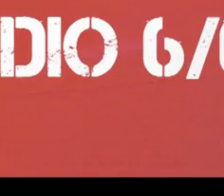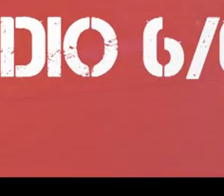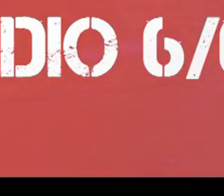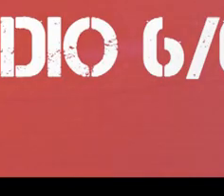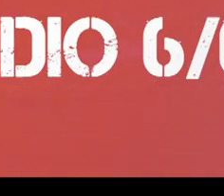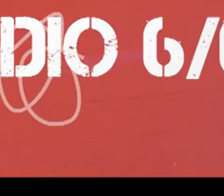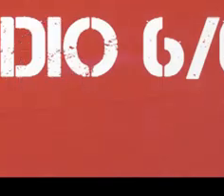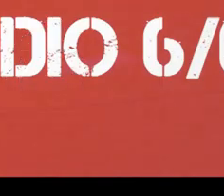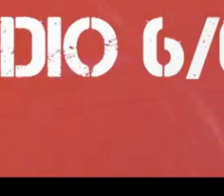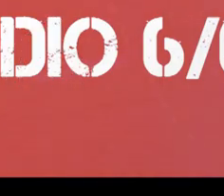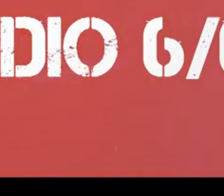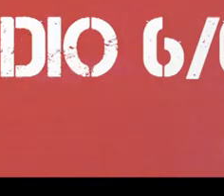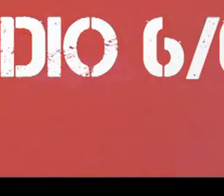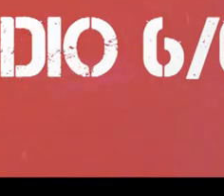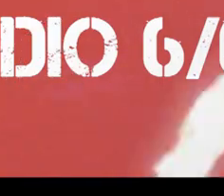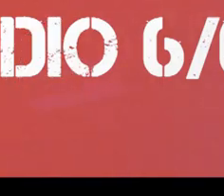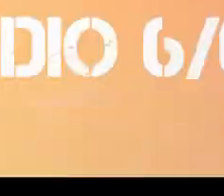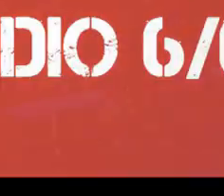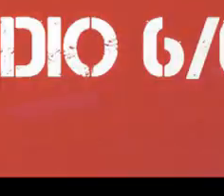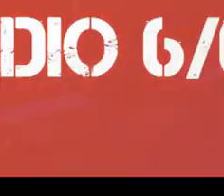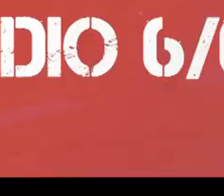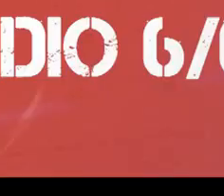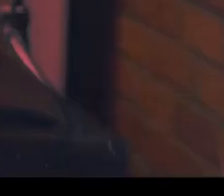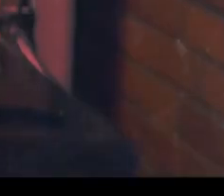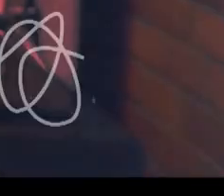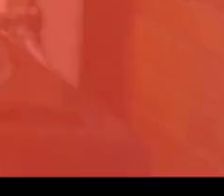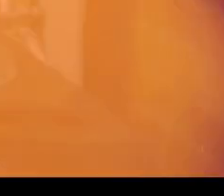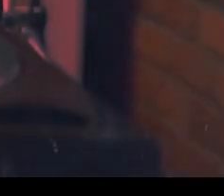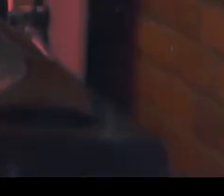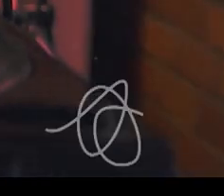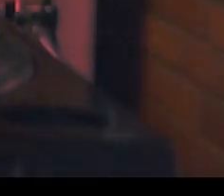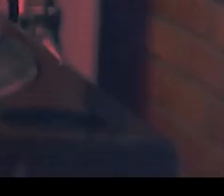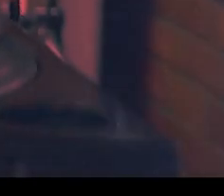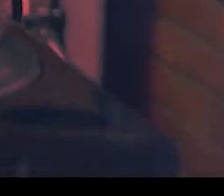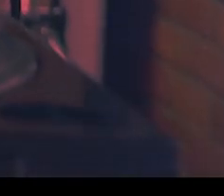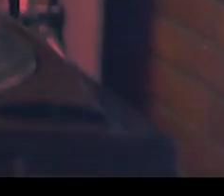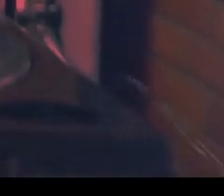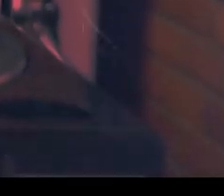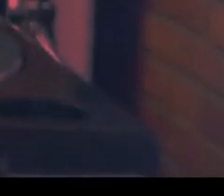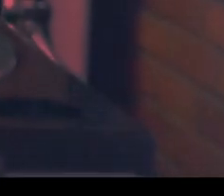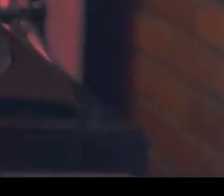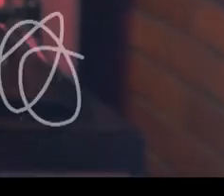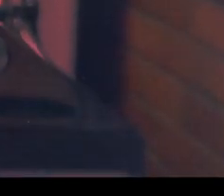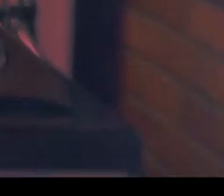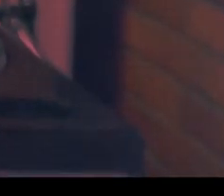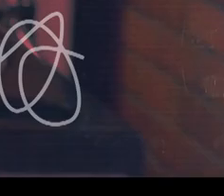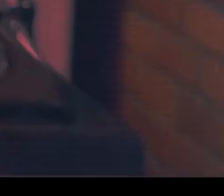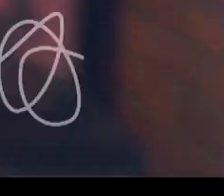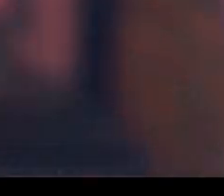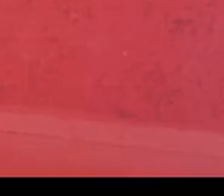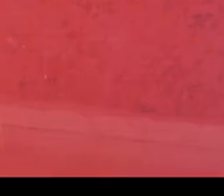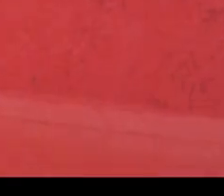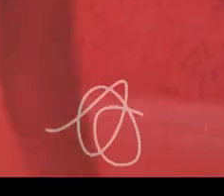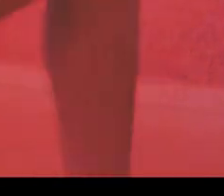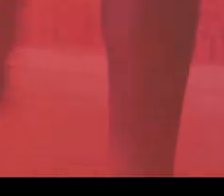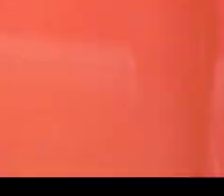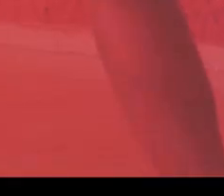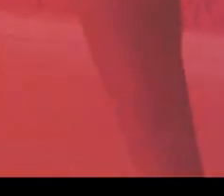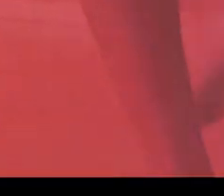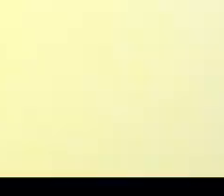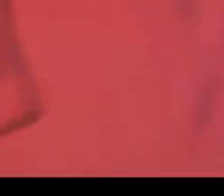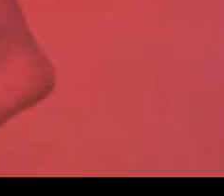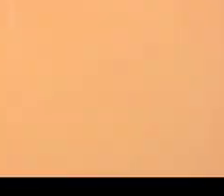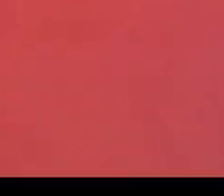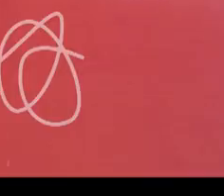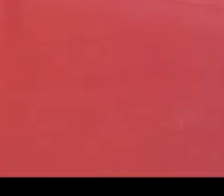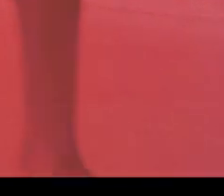Essa é cada sorte, talvez não seja sorte, é falta de tentar. Já quiseram minha morte, mas Jesus tava lá pra dela me tirar. E se hoje é reserva